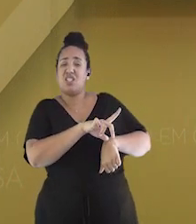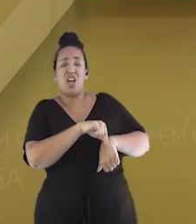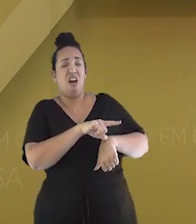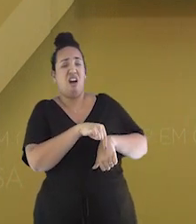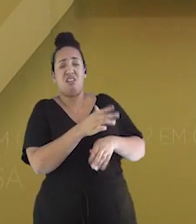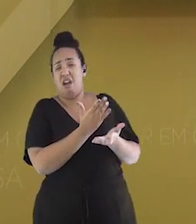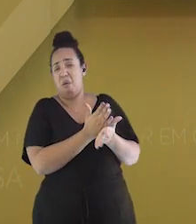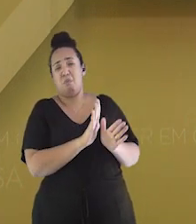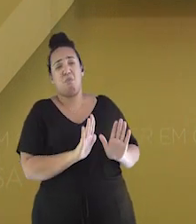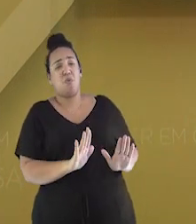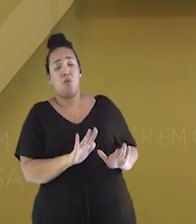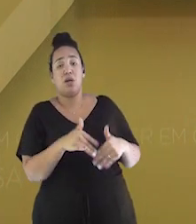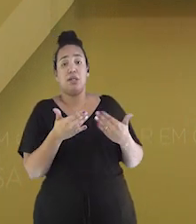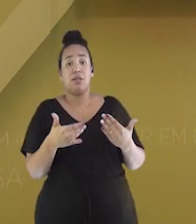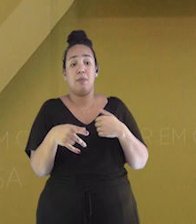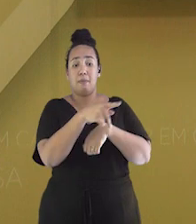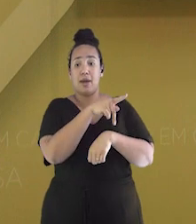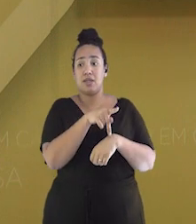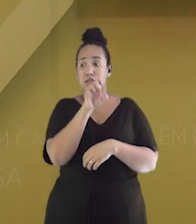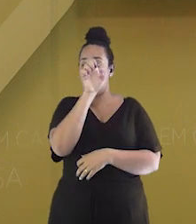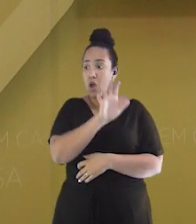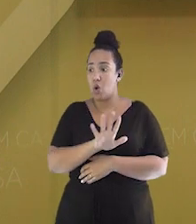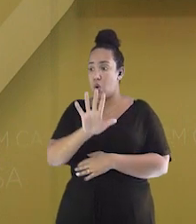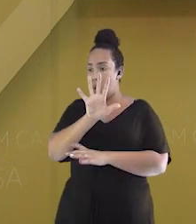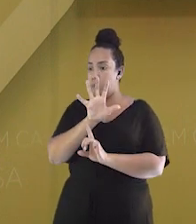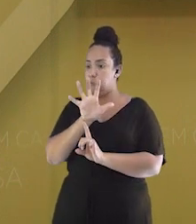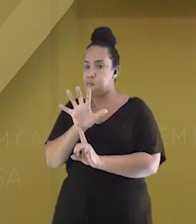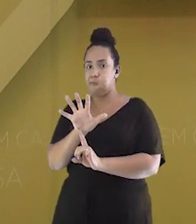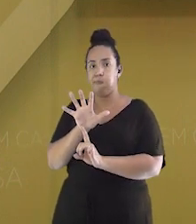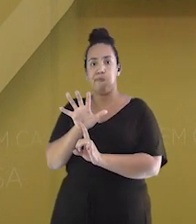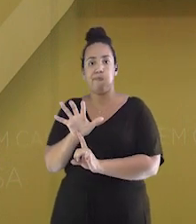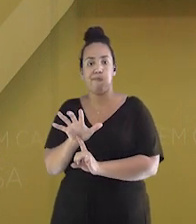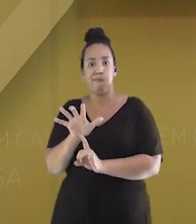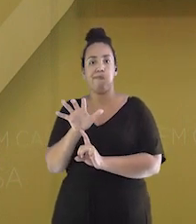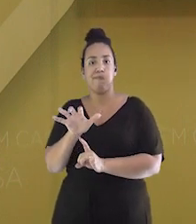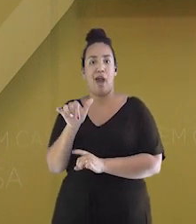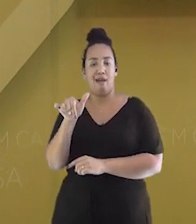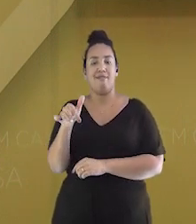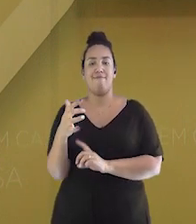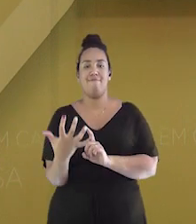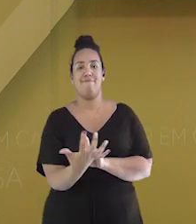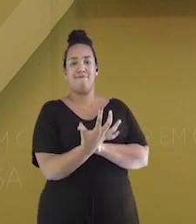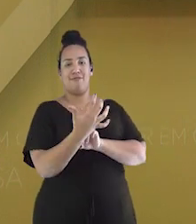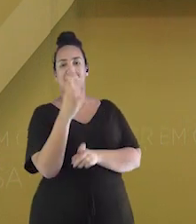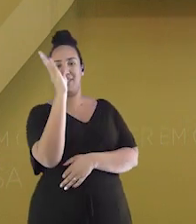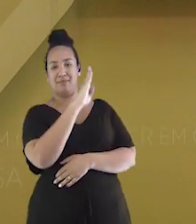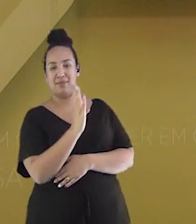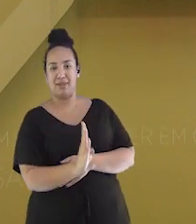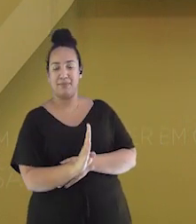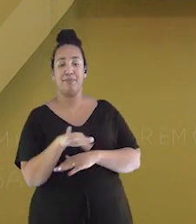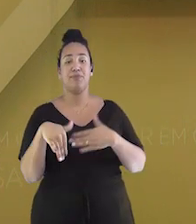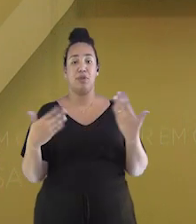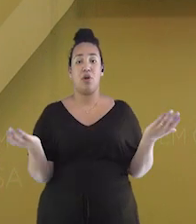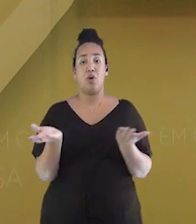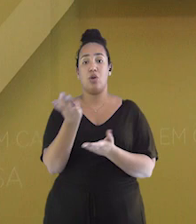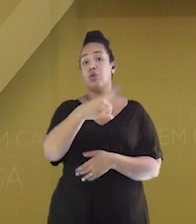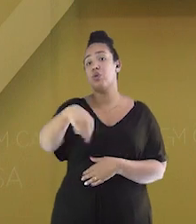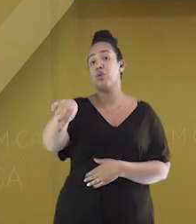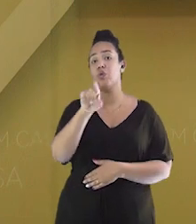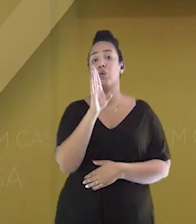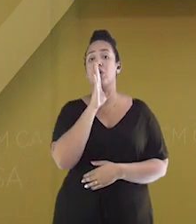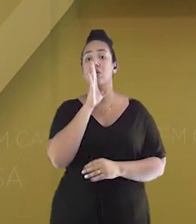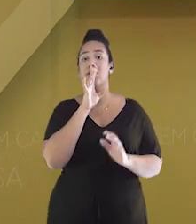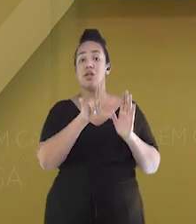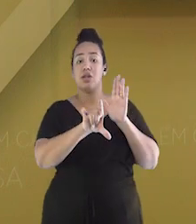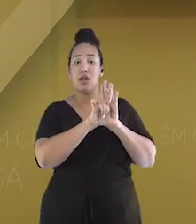Essa pressão dos países europeus vai refletir aqui no Brasil. Nesse momento, vamos conhecer a linha do tempo das